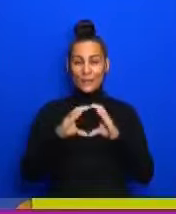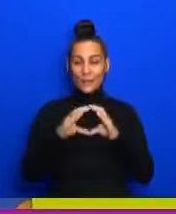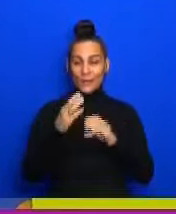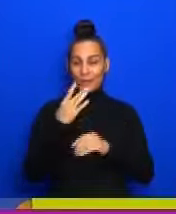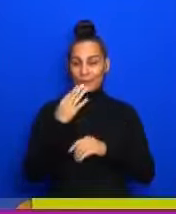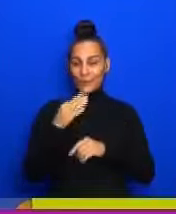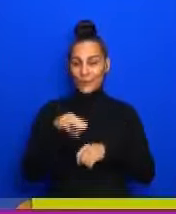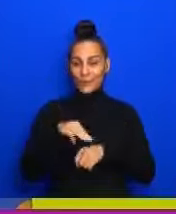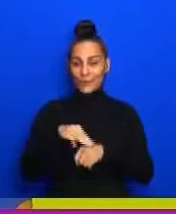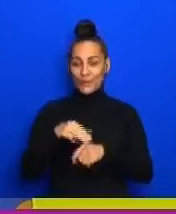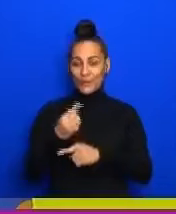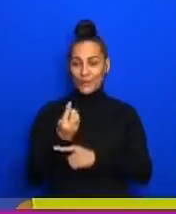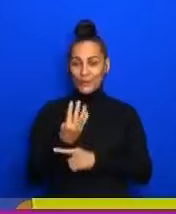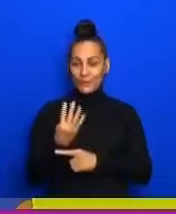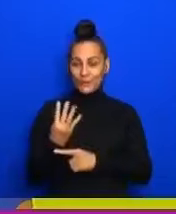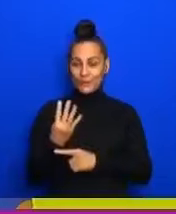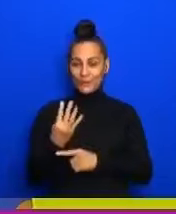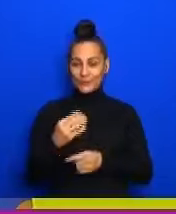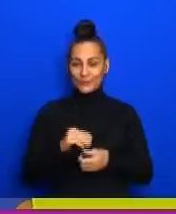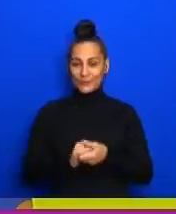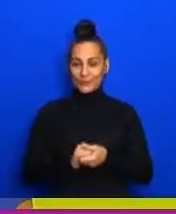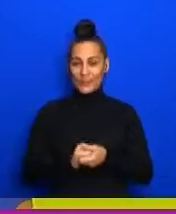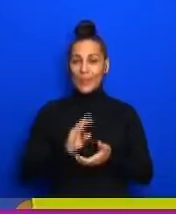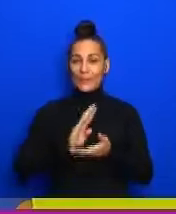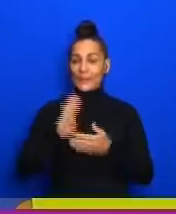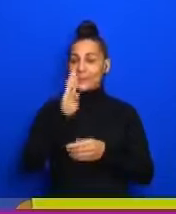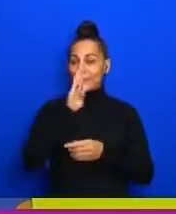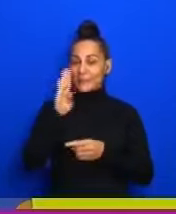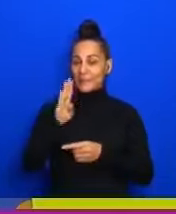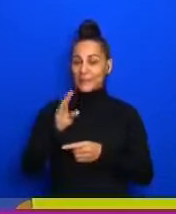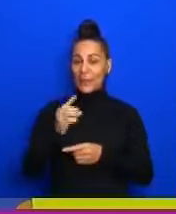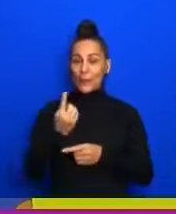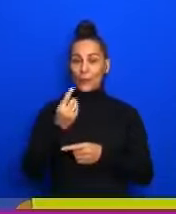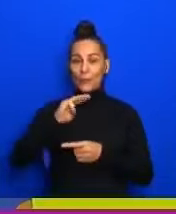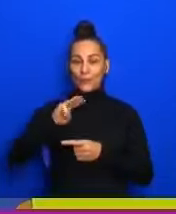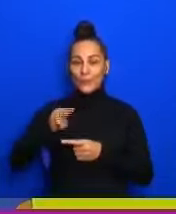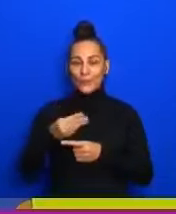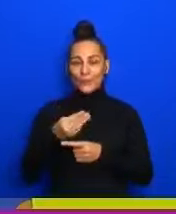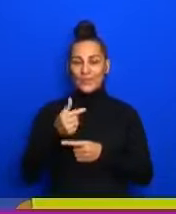14, bola marrom. Prêmio estimado em